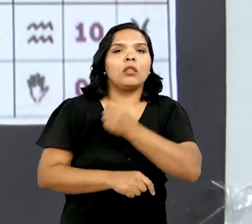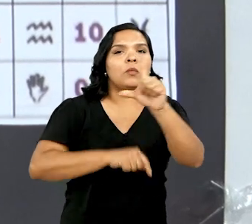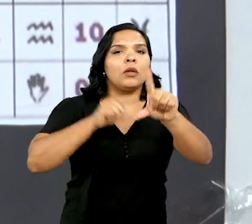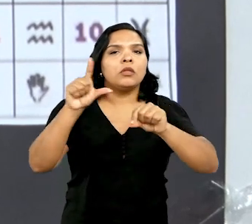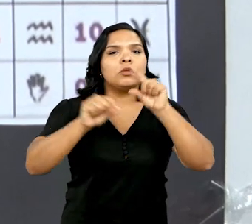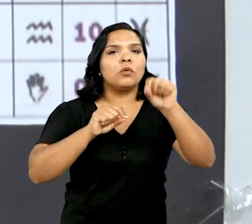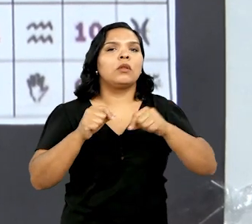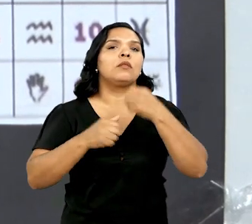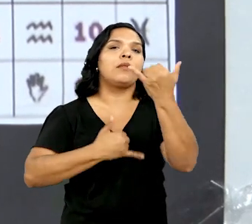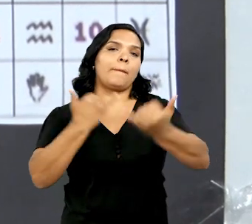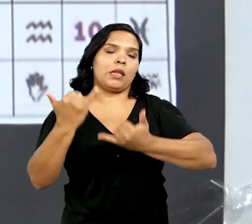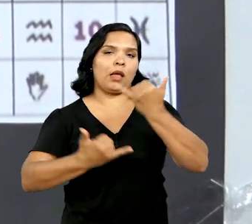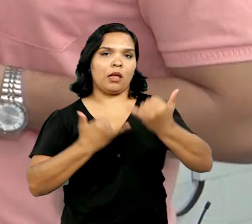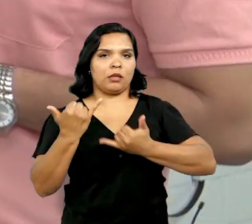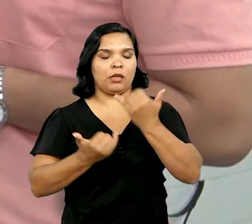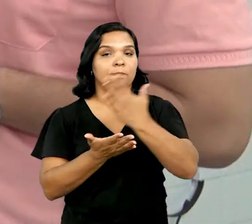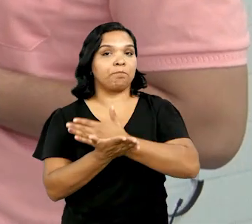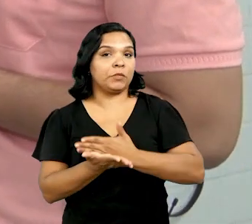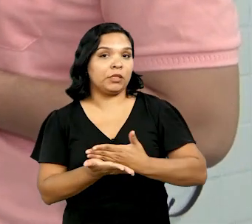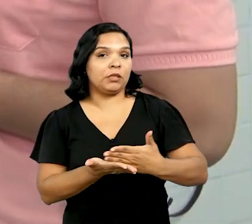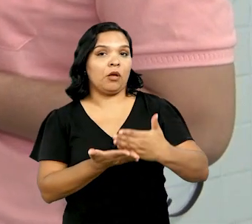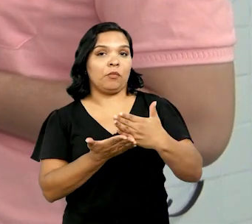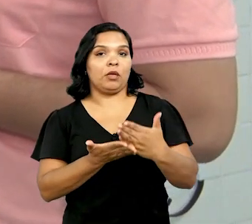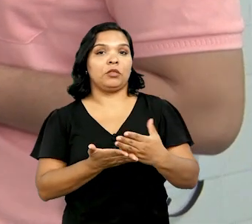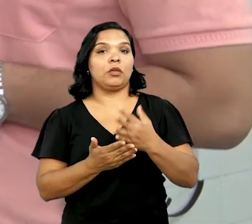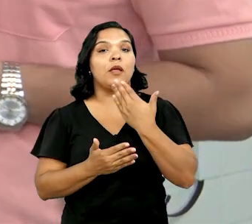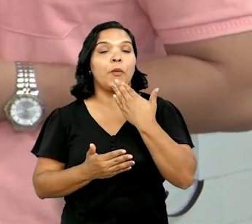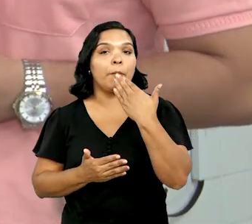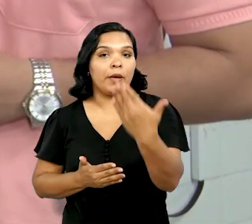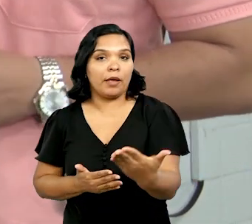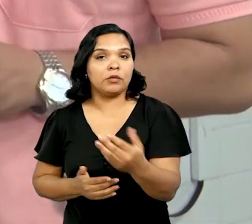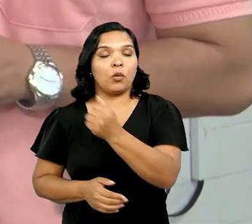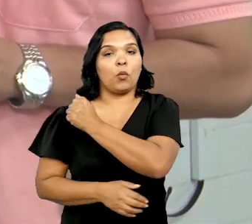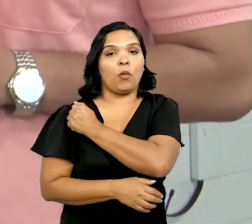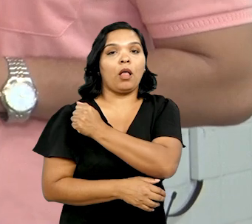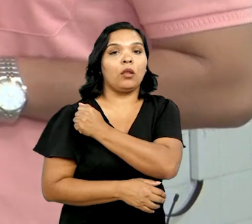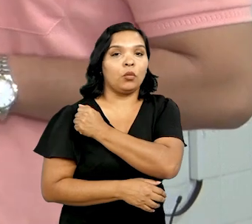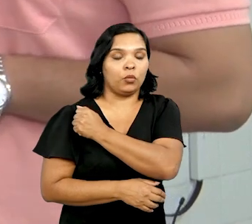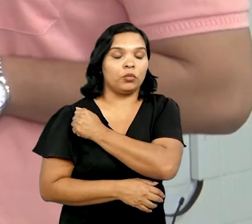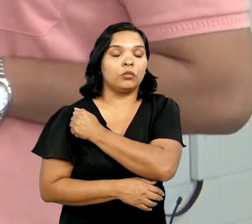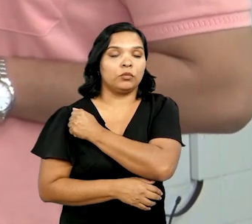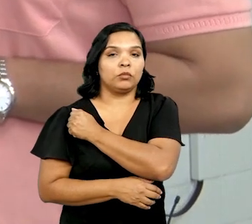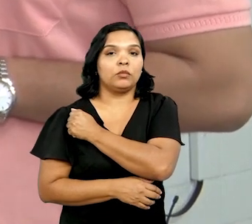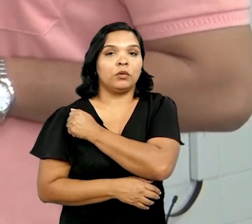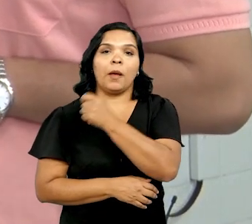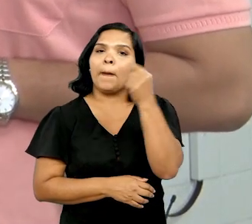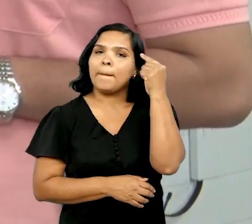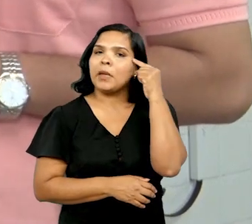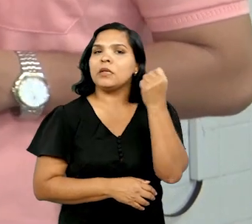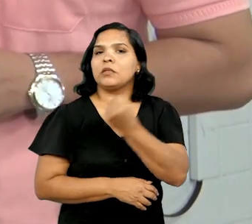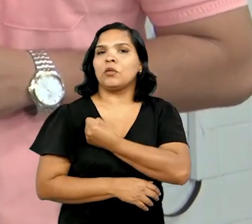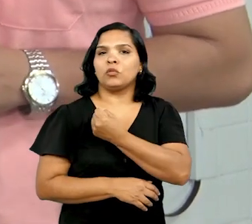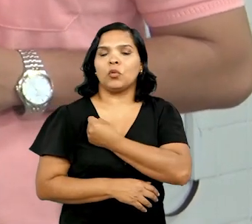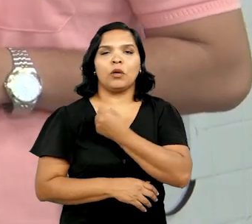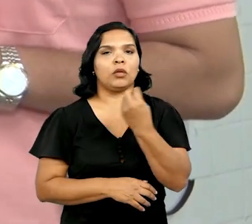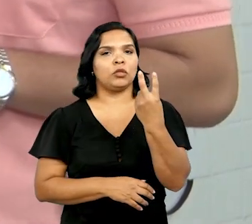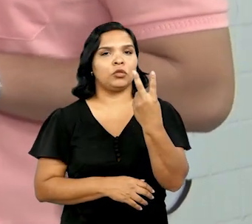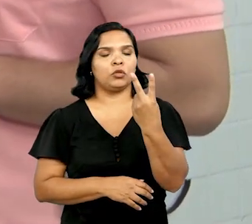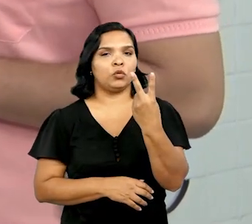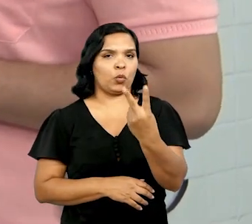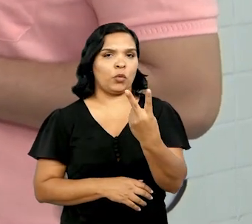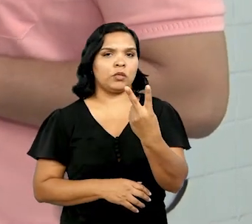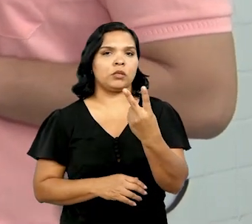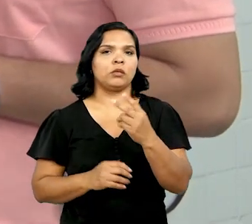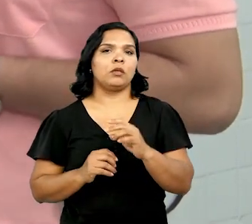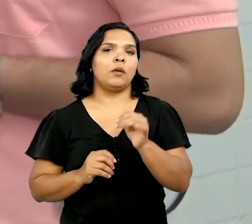número escolhido na brincadeira. Inicialmente, eu solicito para que um aluno pense em um número de 2 dígitos,